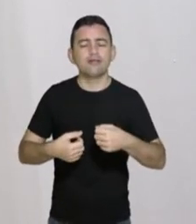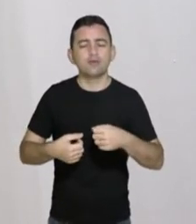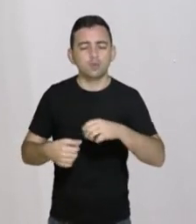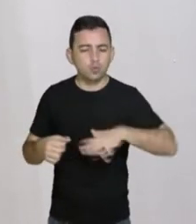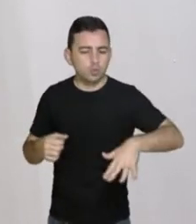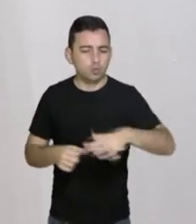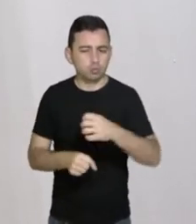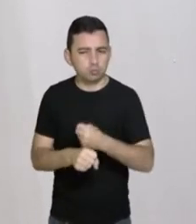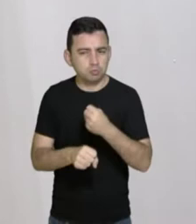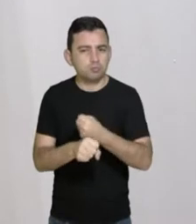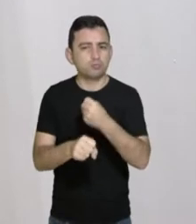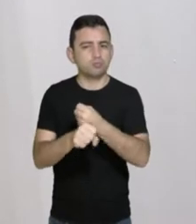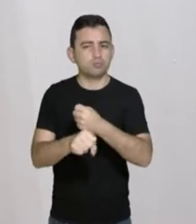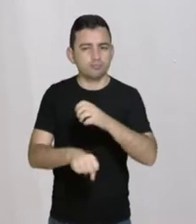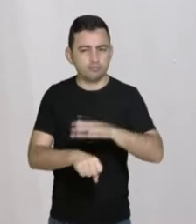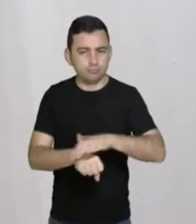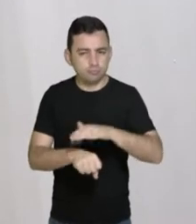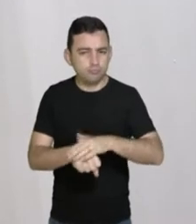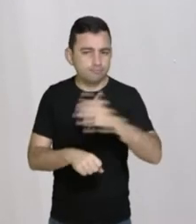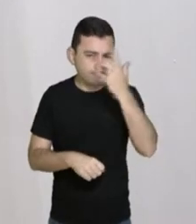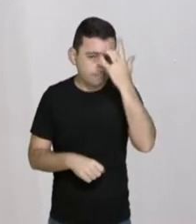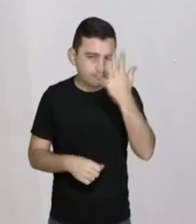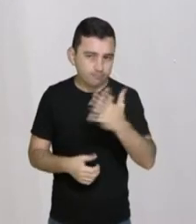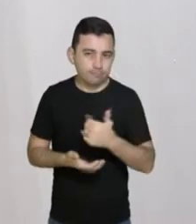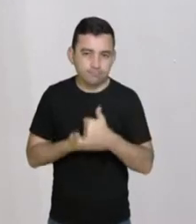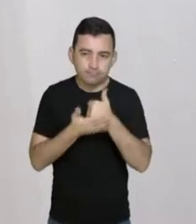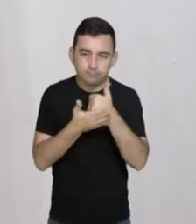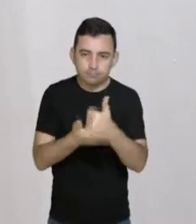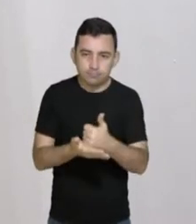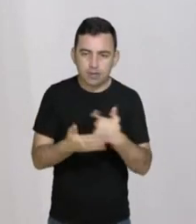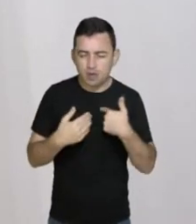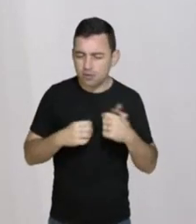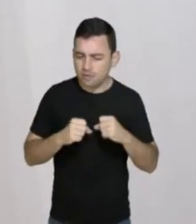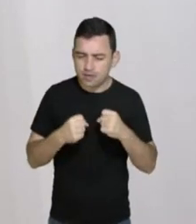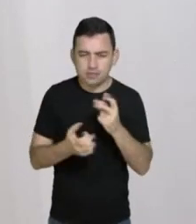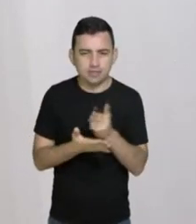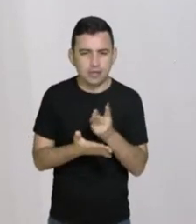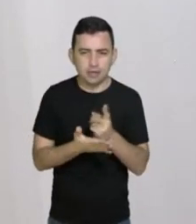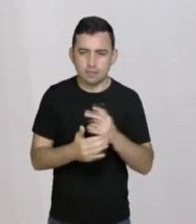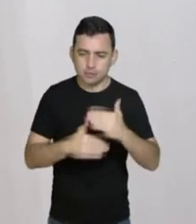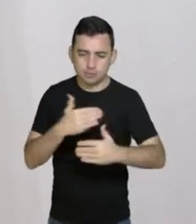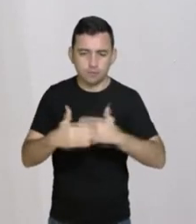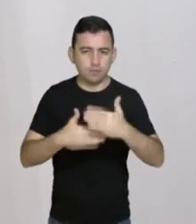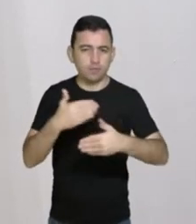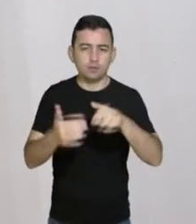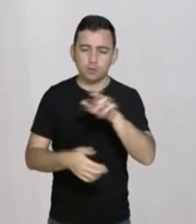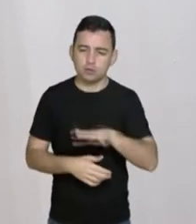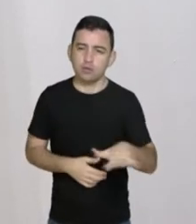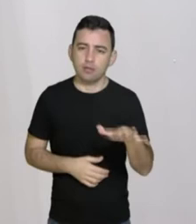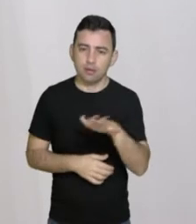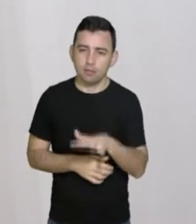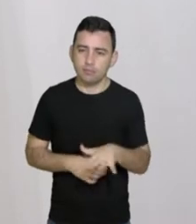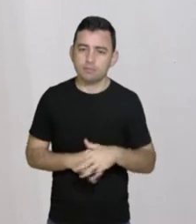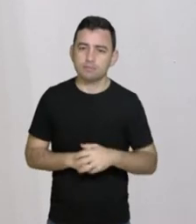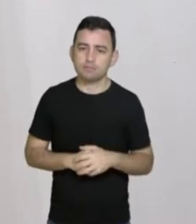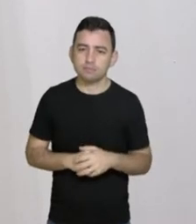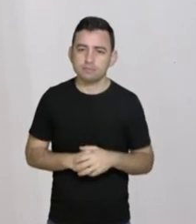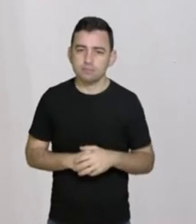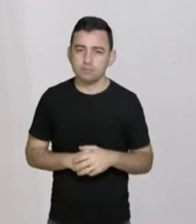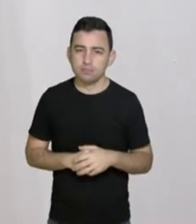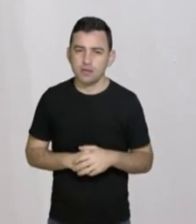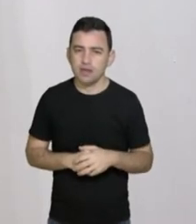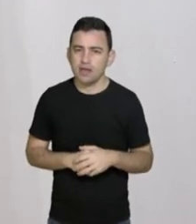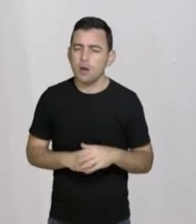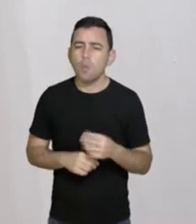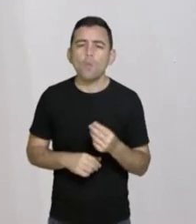e ações que facilitam aquilo que sempre defendi, o desenvolvimento regional. Por